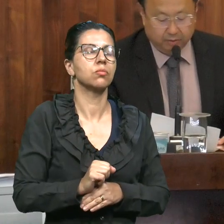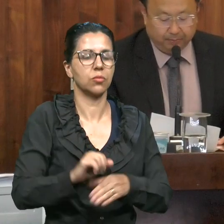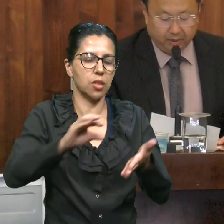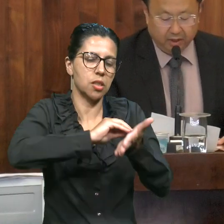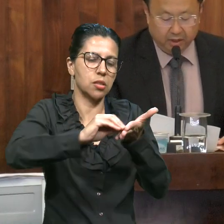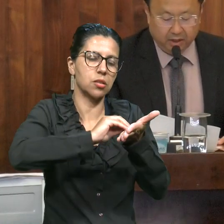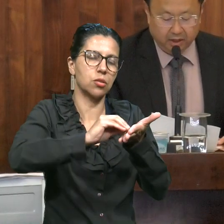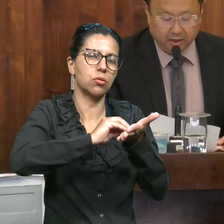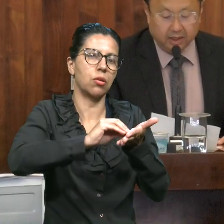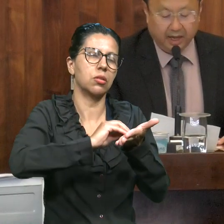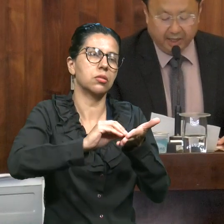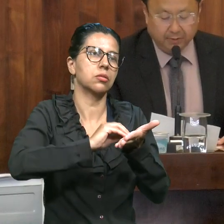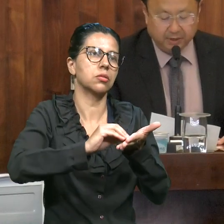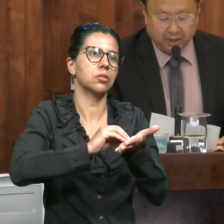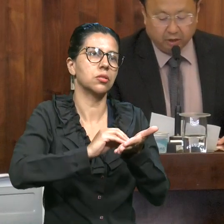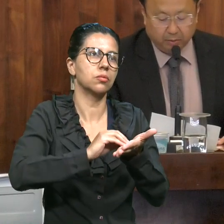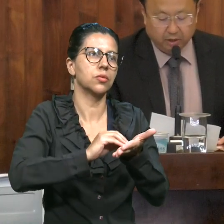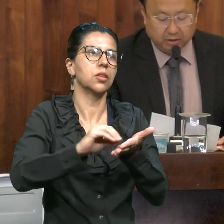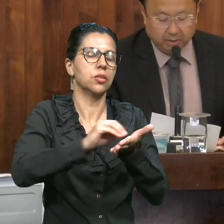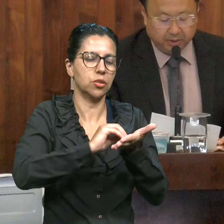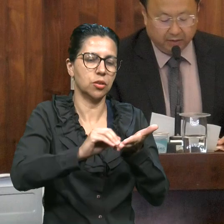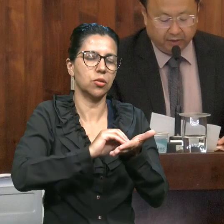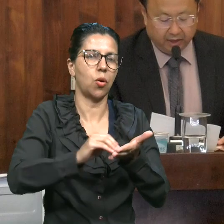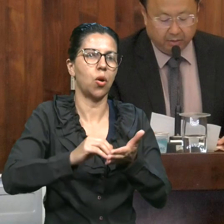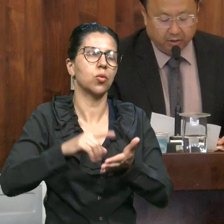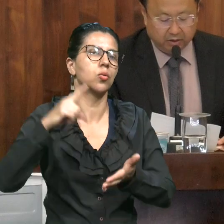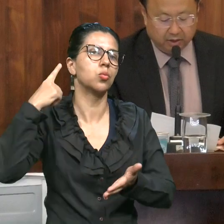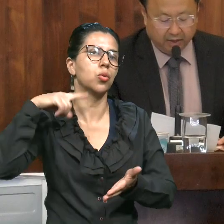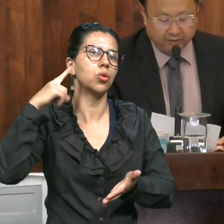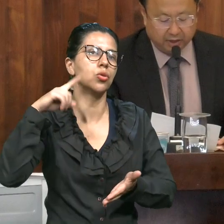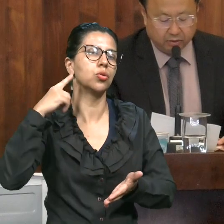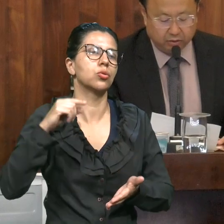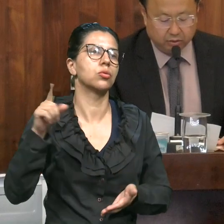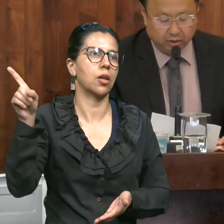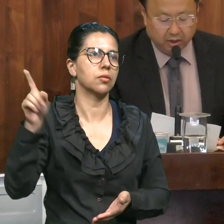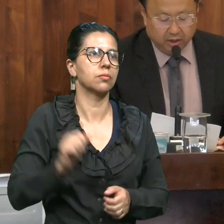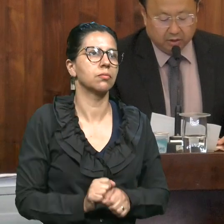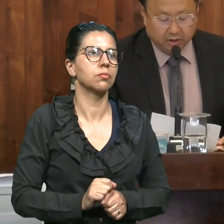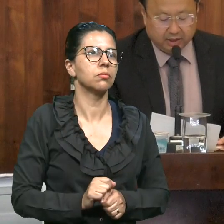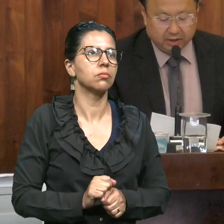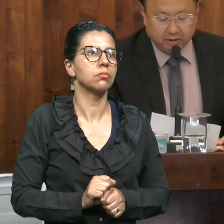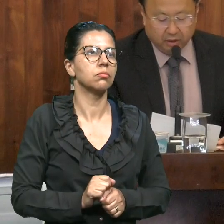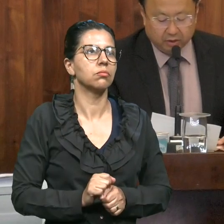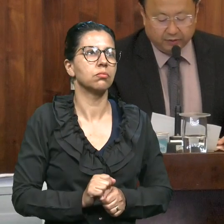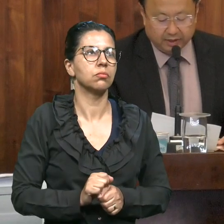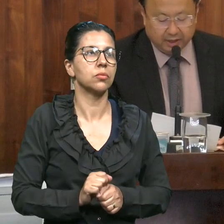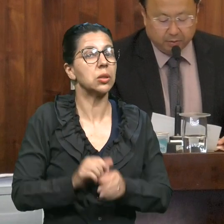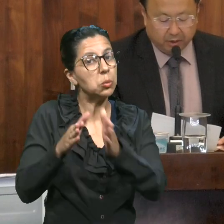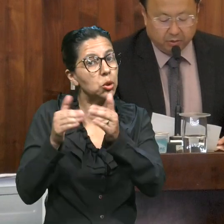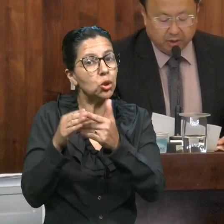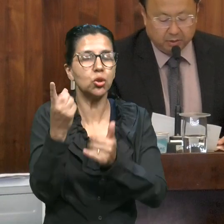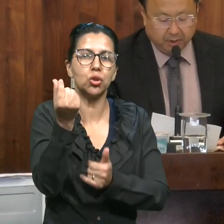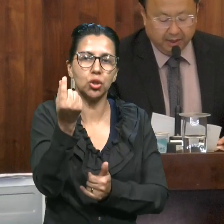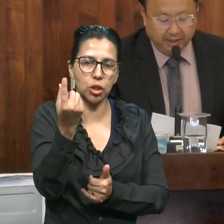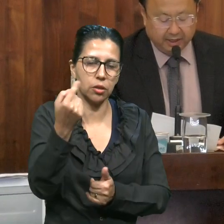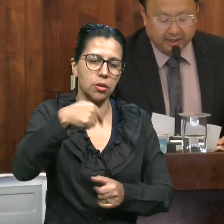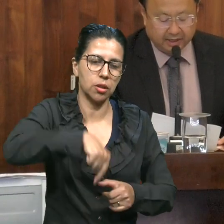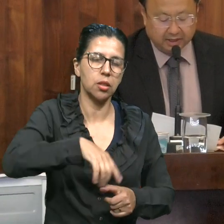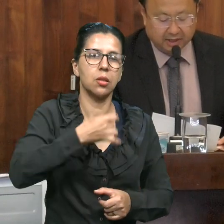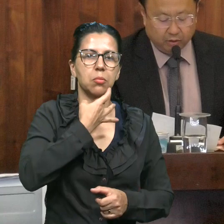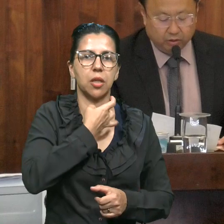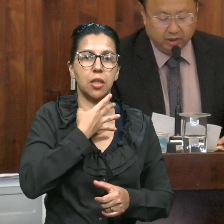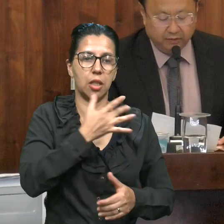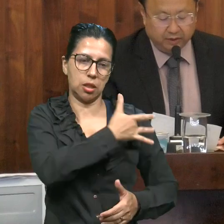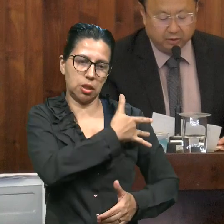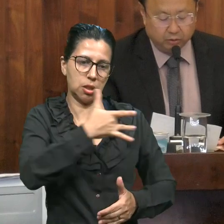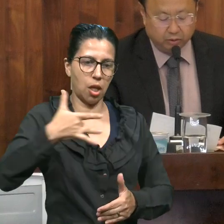Alesp, Escritório Político do Deputado Federal Maurício Neves. Assuntos: solicitação de recursos financeiros para o município de Marília nas áreas